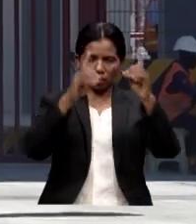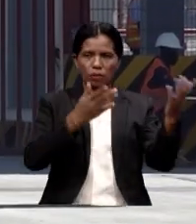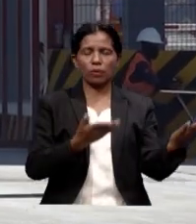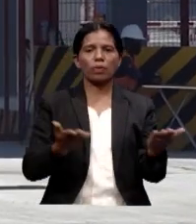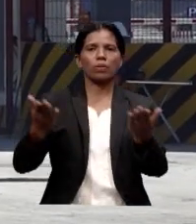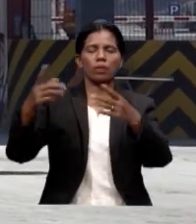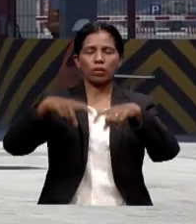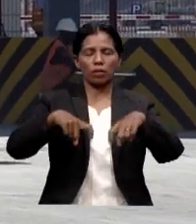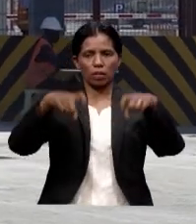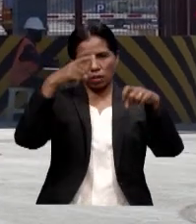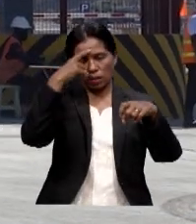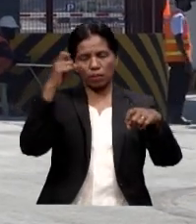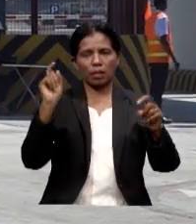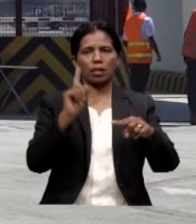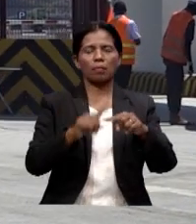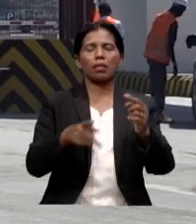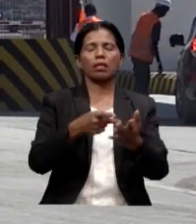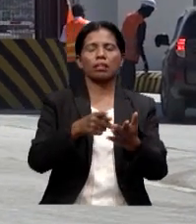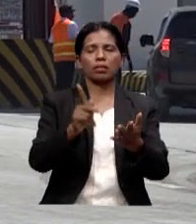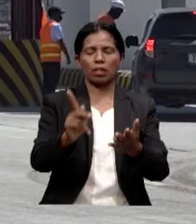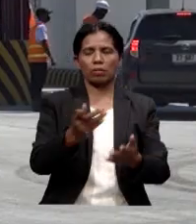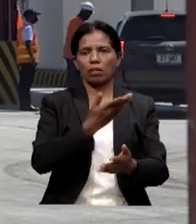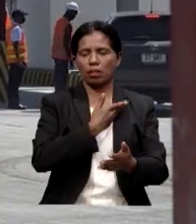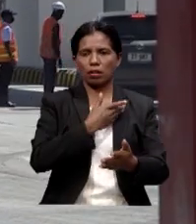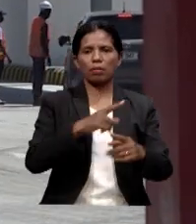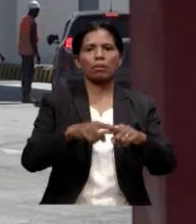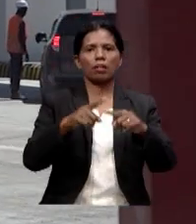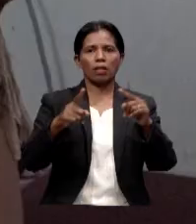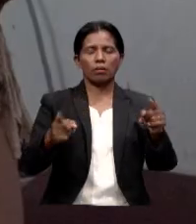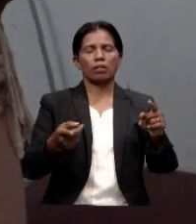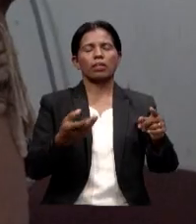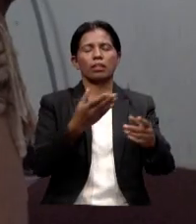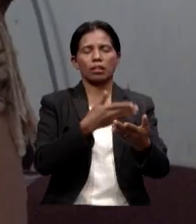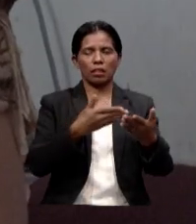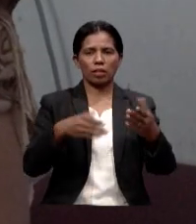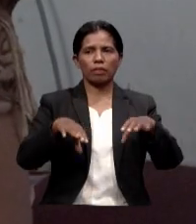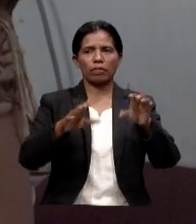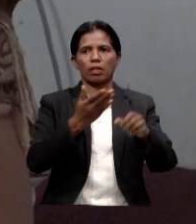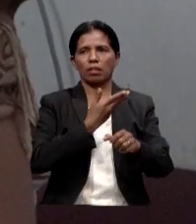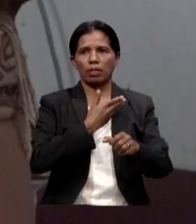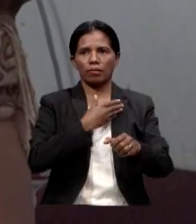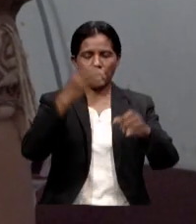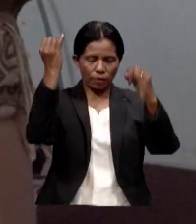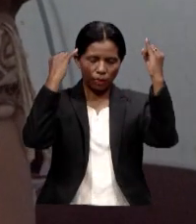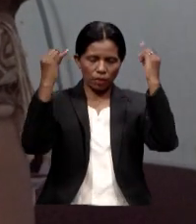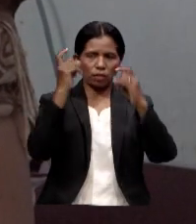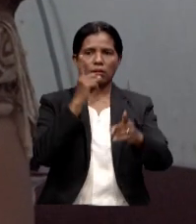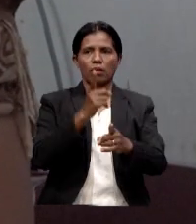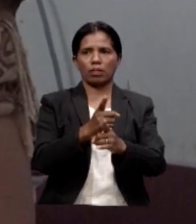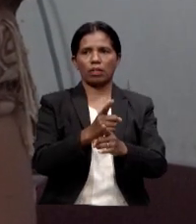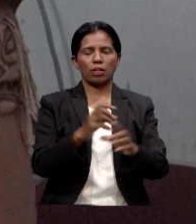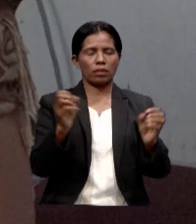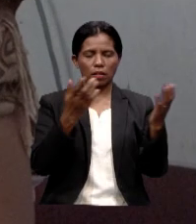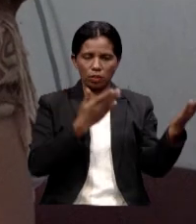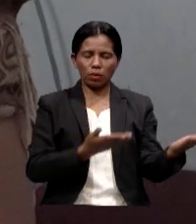contetor laos tamba la bela selu tasa, mai be antecipa folin sasang. Informação ne laos, cuman ide ne laos haruka fila